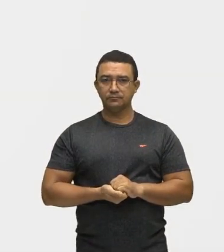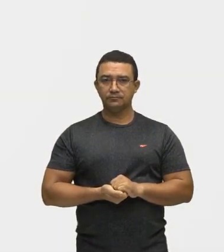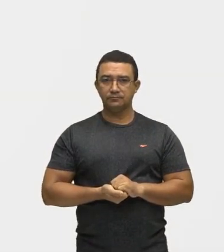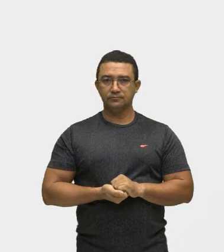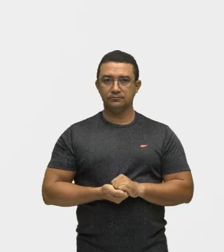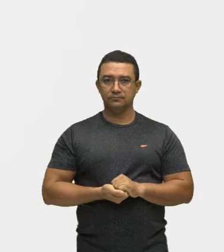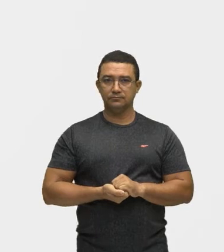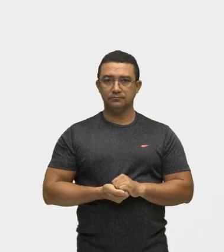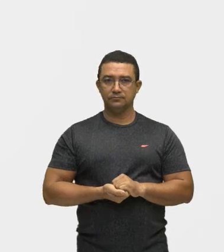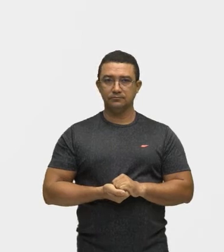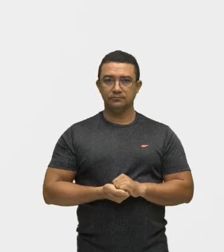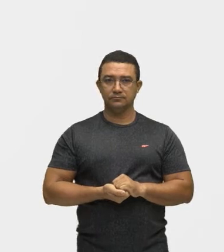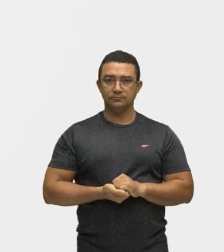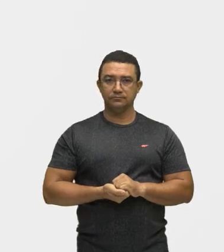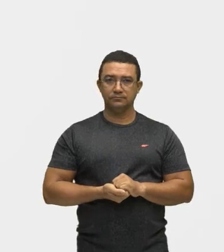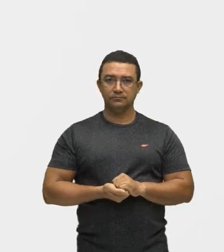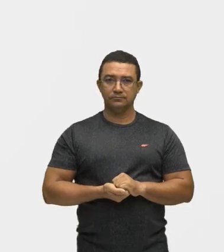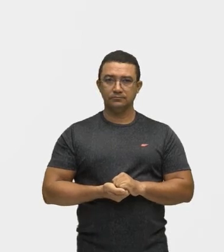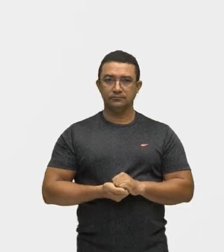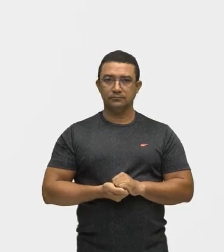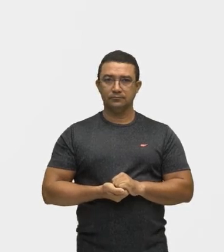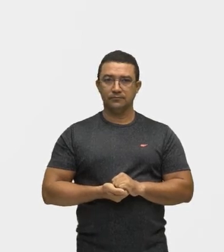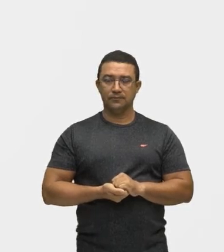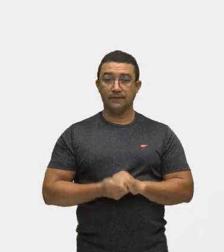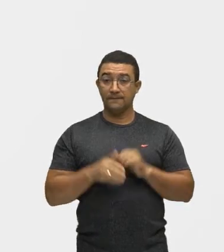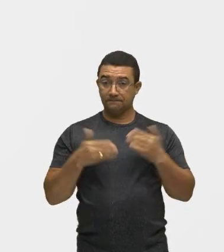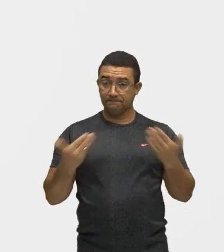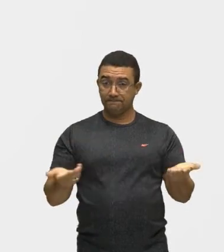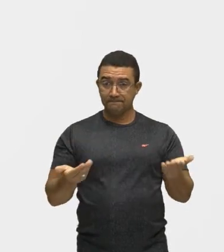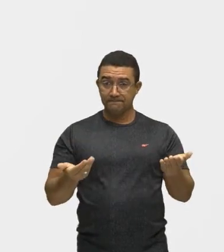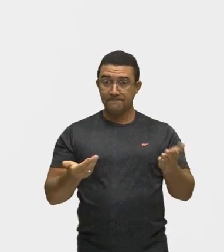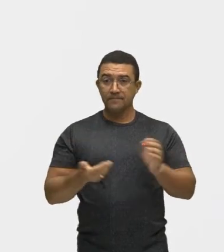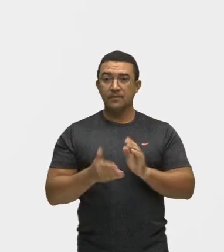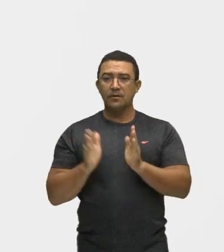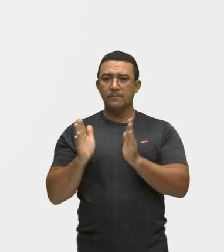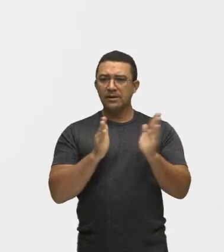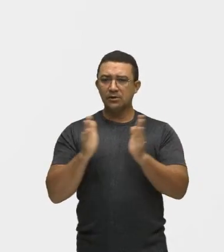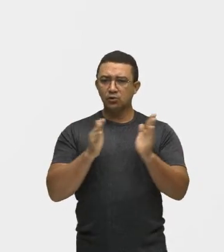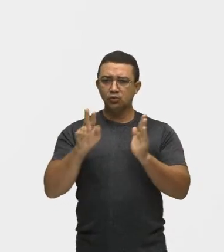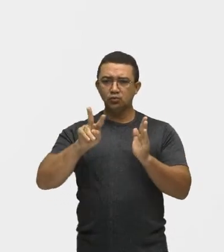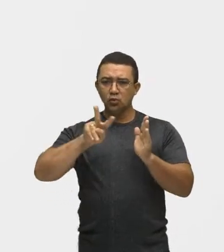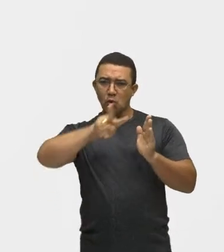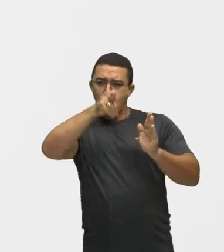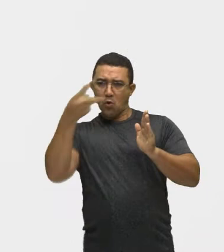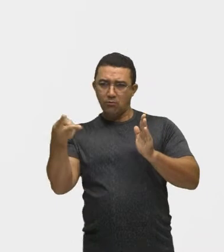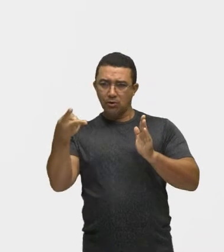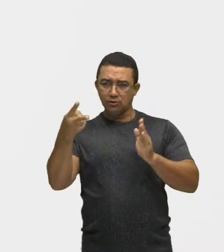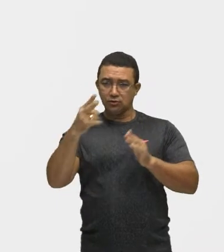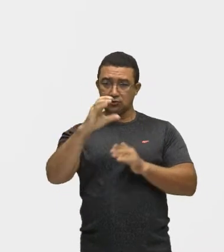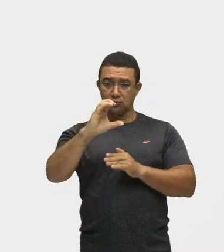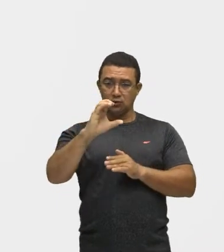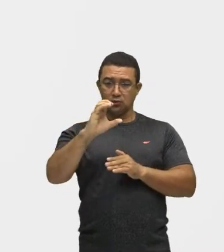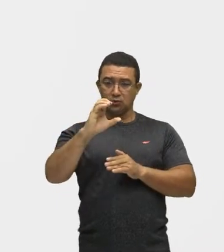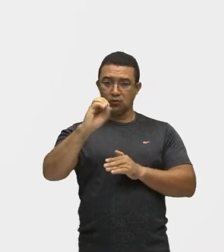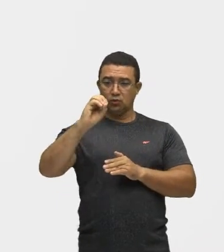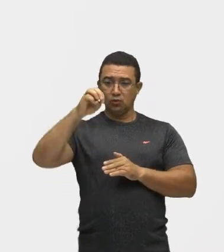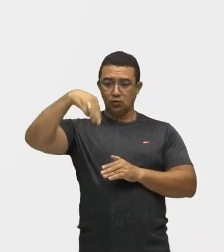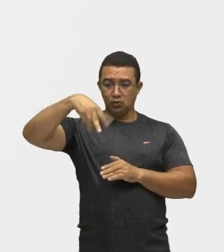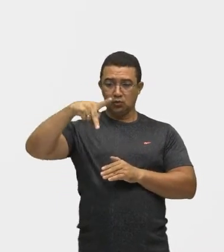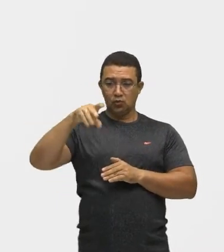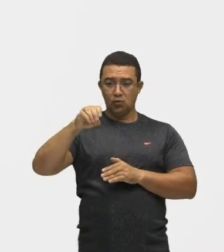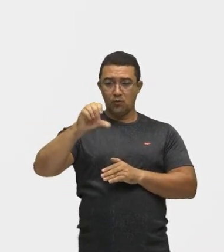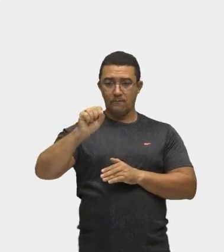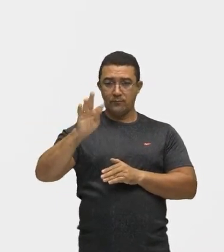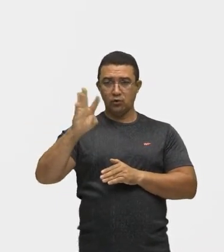ainda mais sobre o período composto. Olha só. Então, olha só. Período composto. Relembrando aqui. Formado por 2 ou